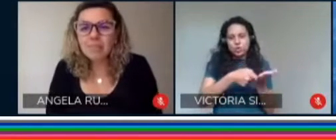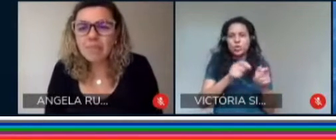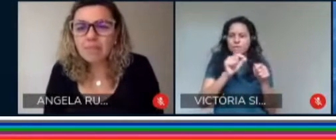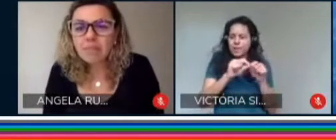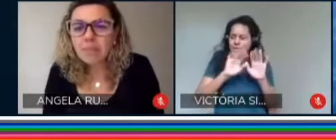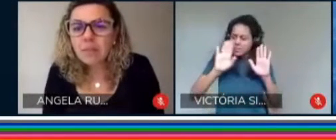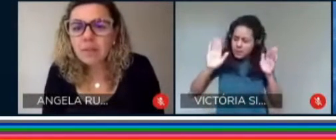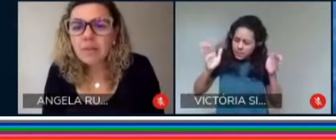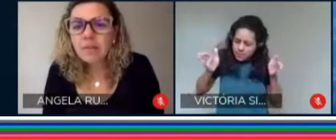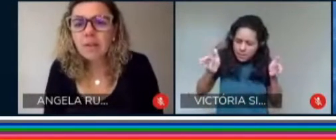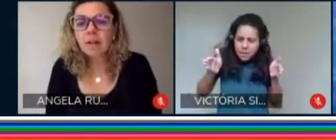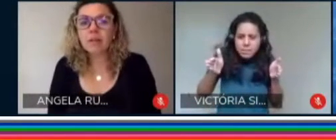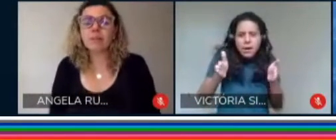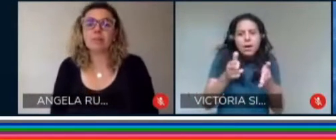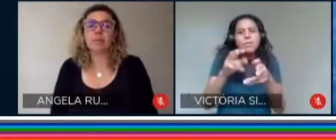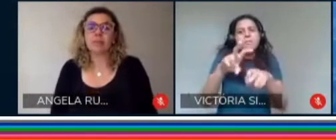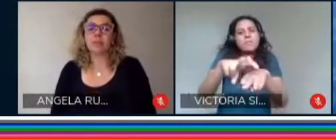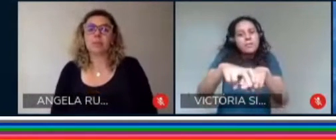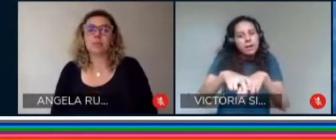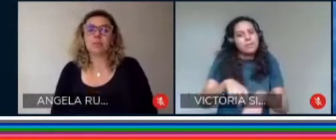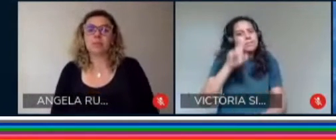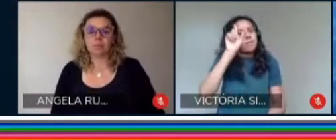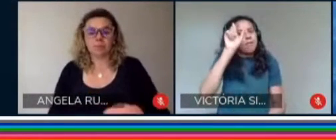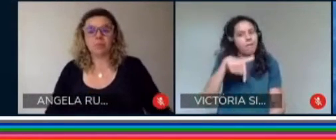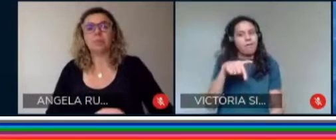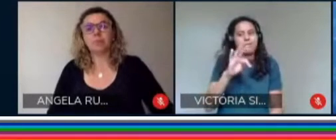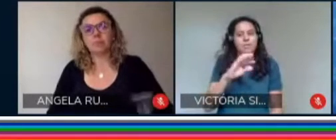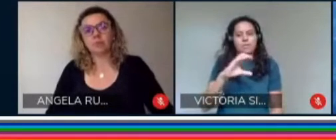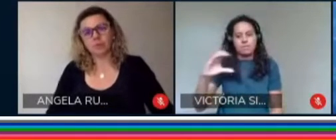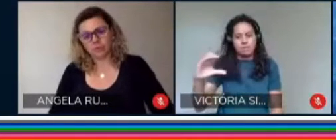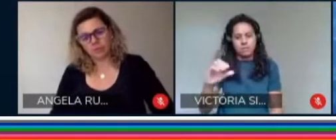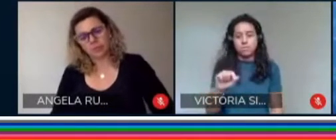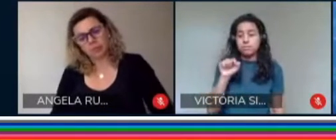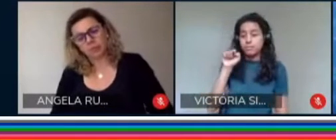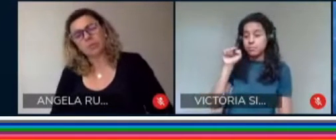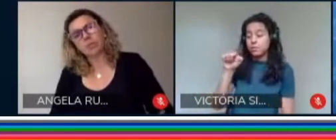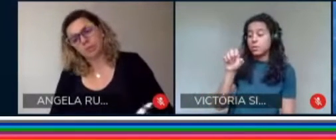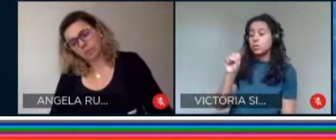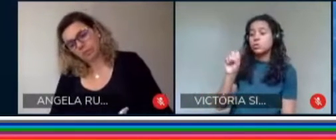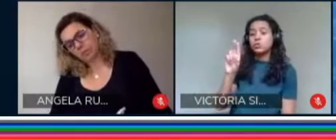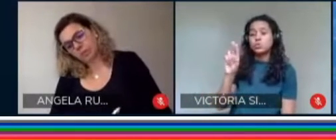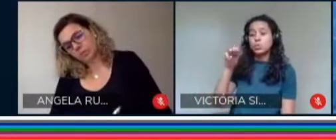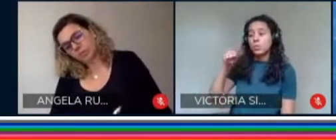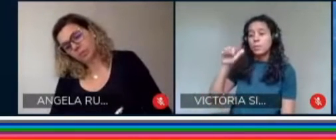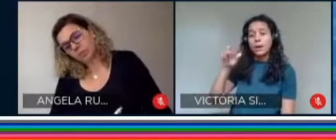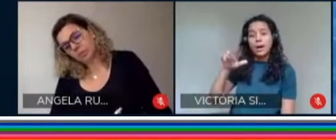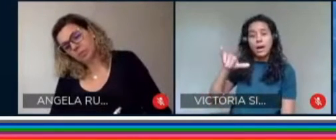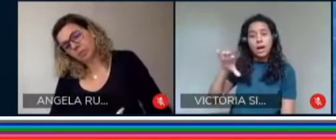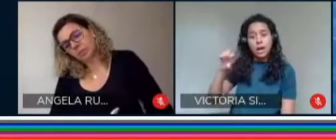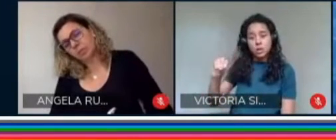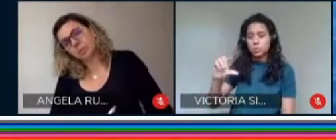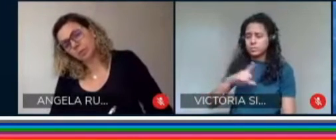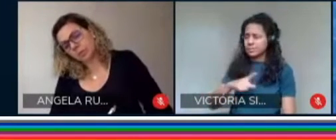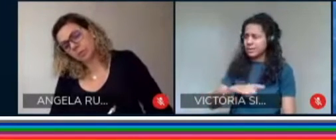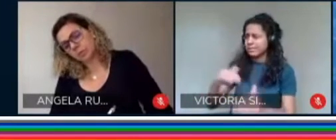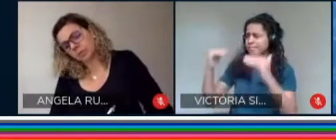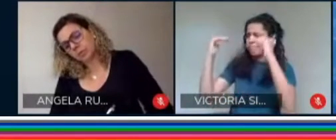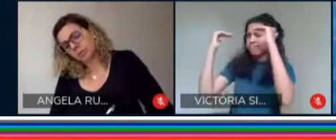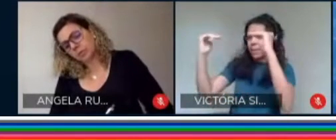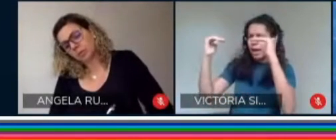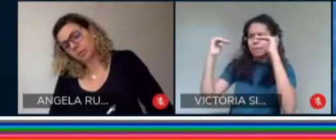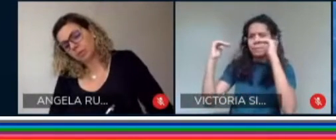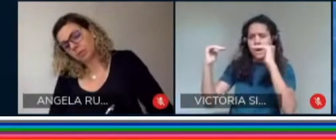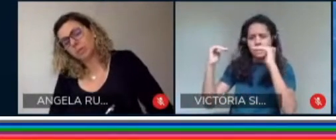sumário, que às vezes sumarizar tudo aquilo que eu preciso ler, né, ou aquilo que eu acho que vai precisar